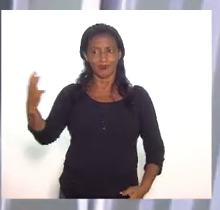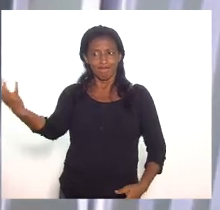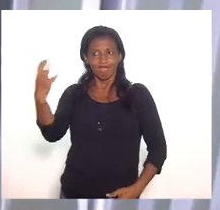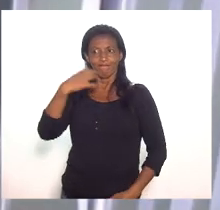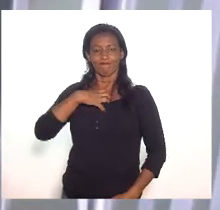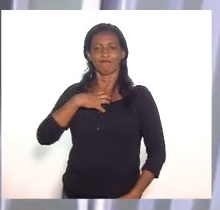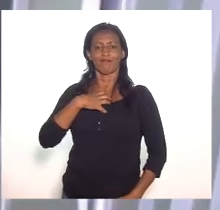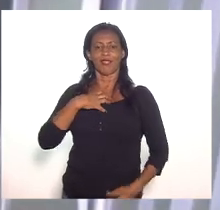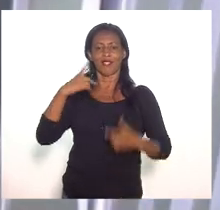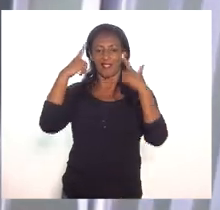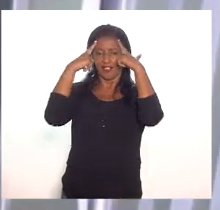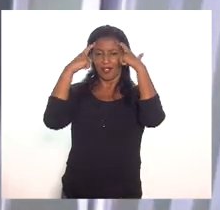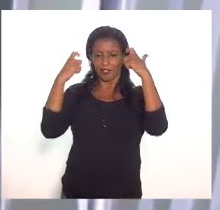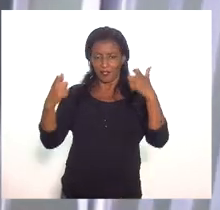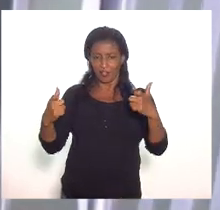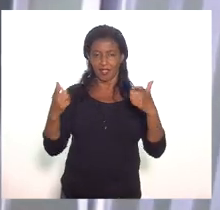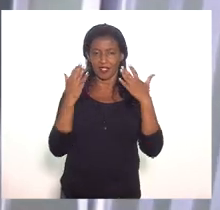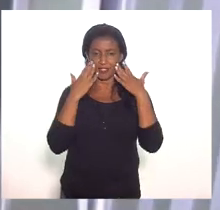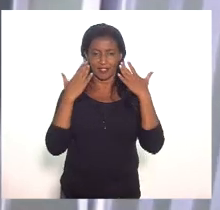né?